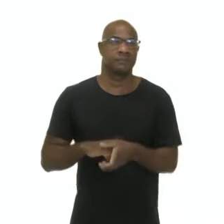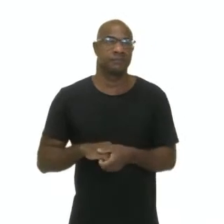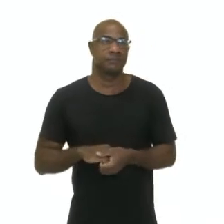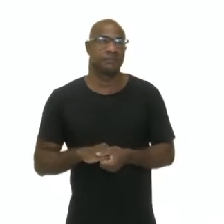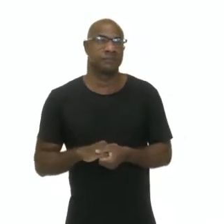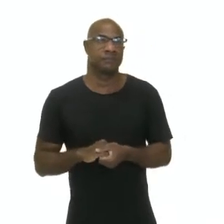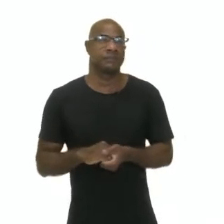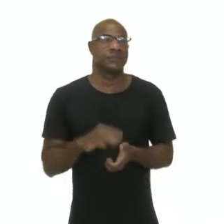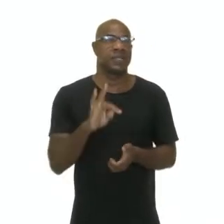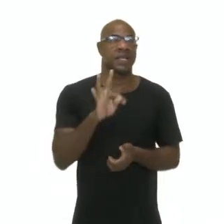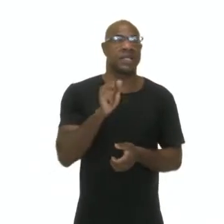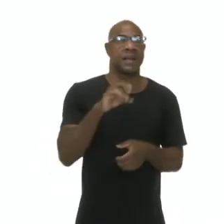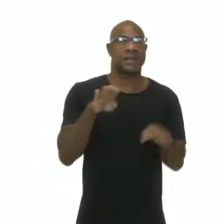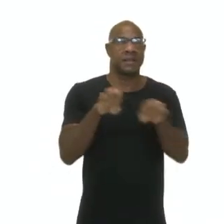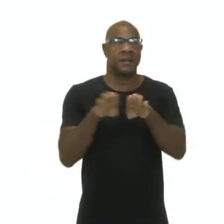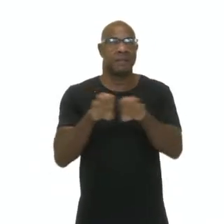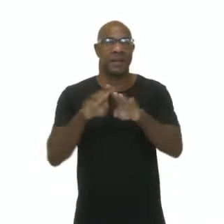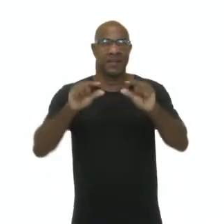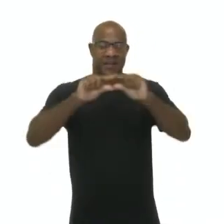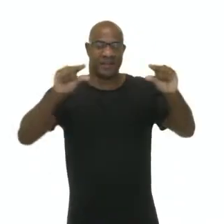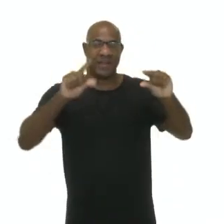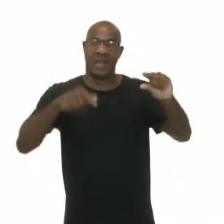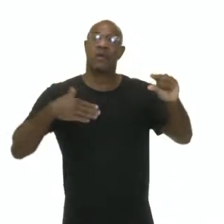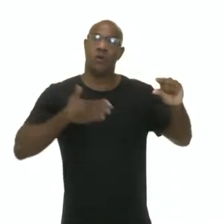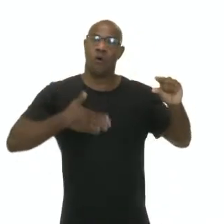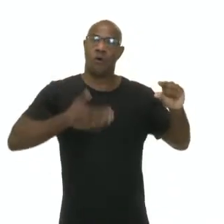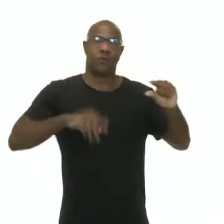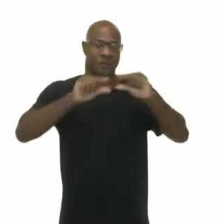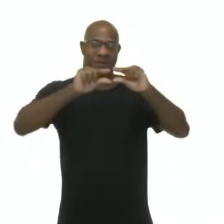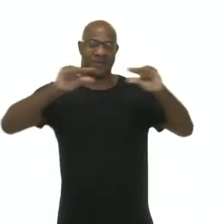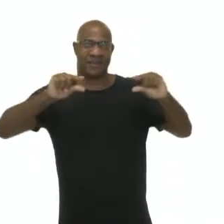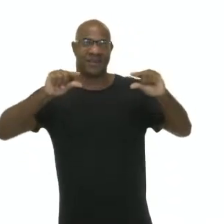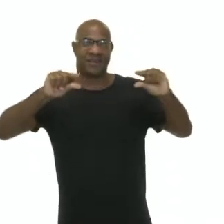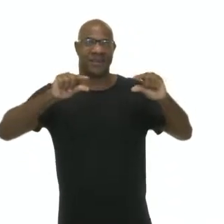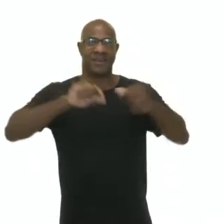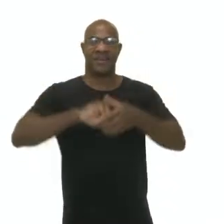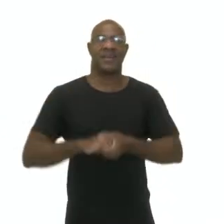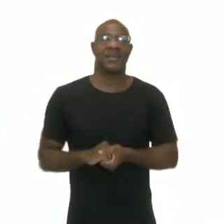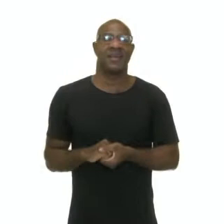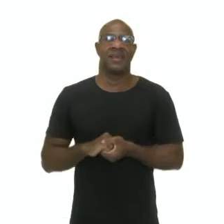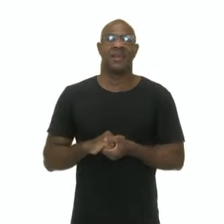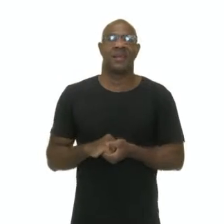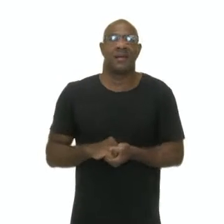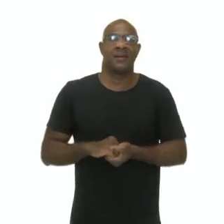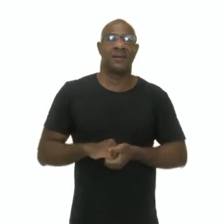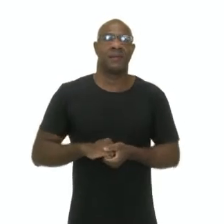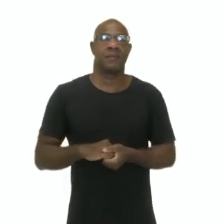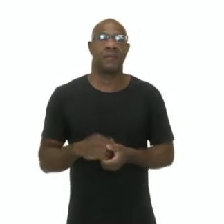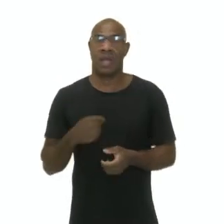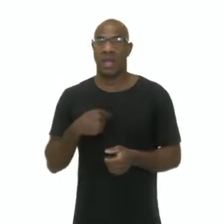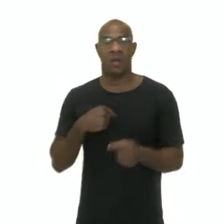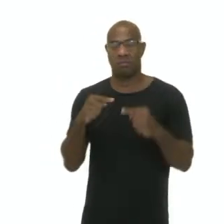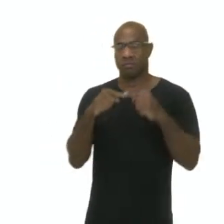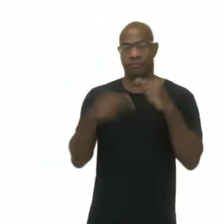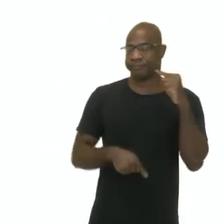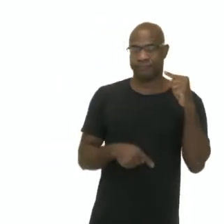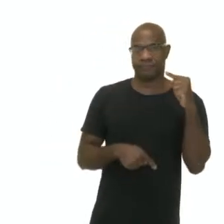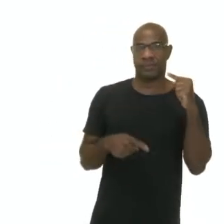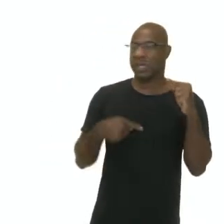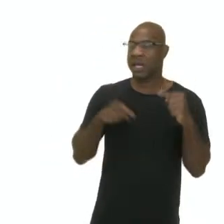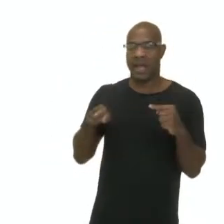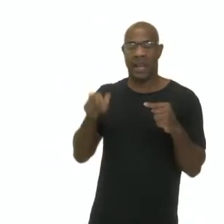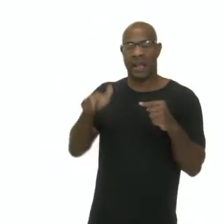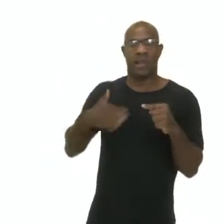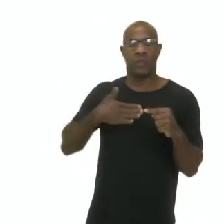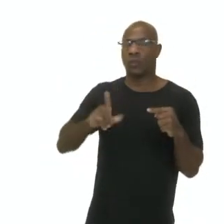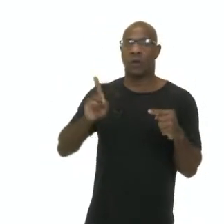gusta ler, a ideia de expressão de gosto. Agora, menos las séries, quer dizer, mostra um desacordo, aquilo que ela não gosta.